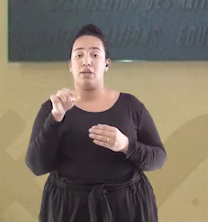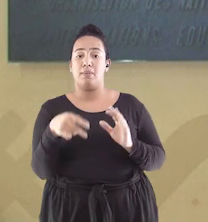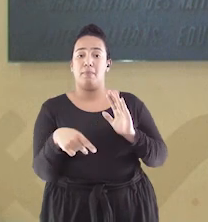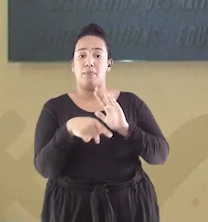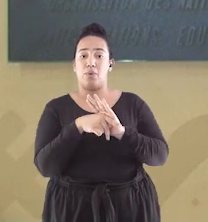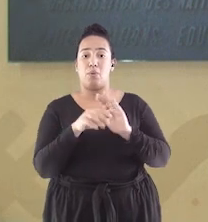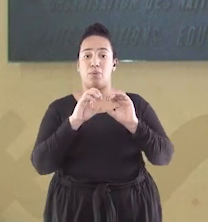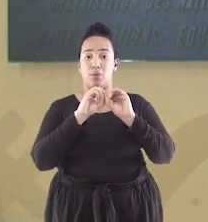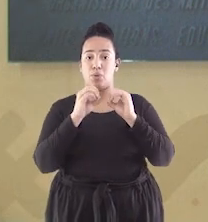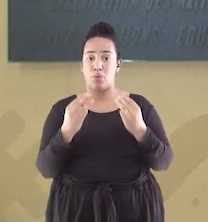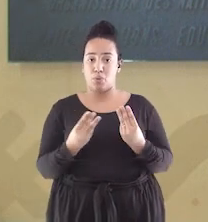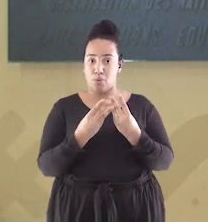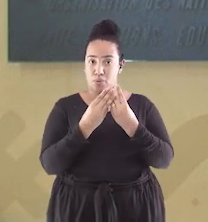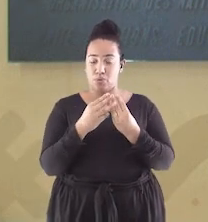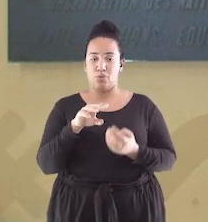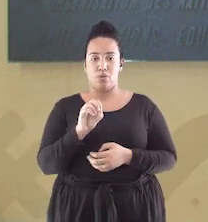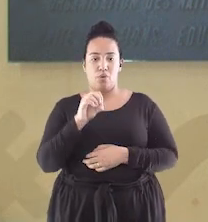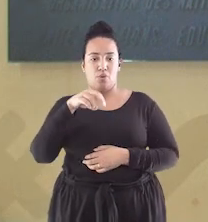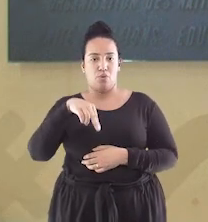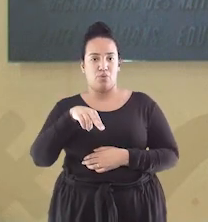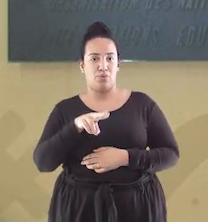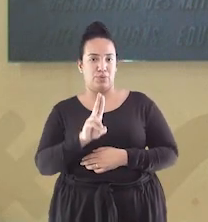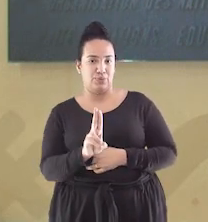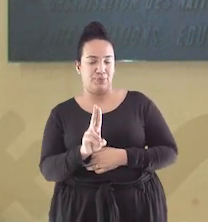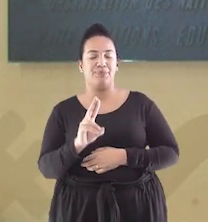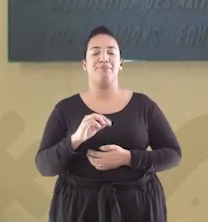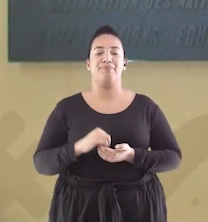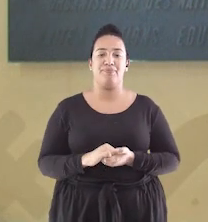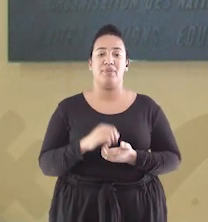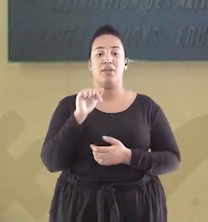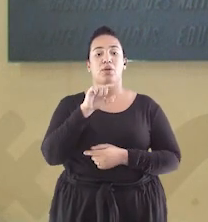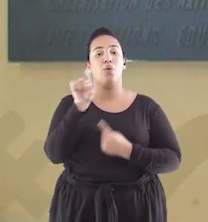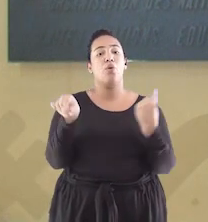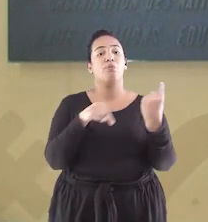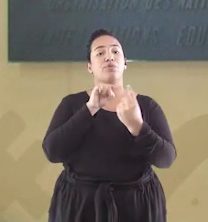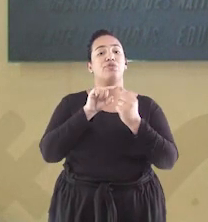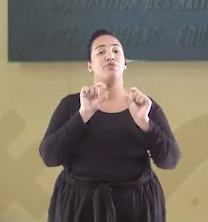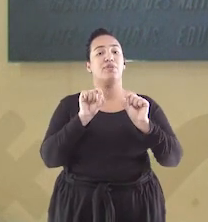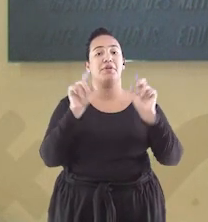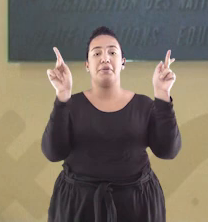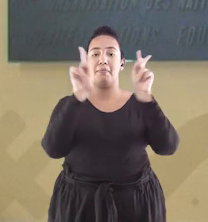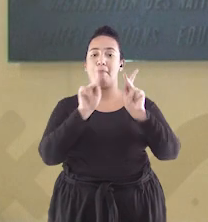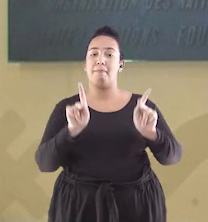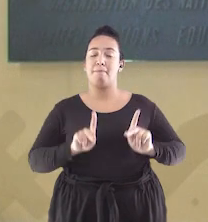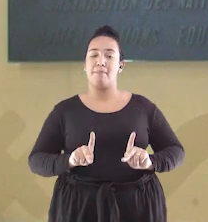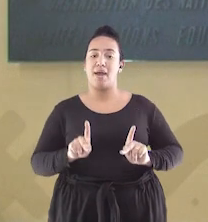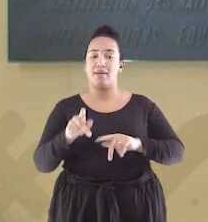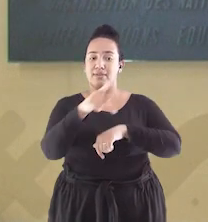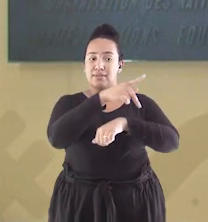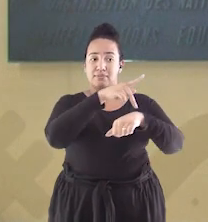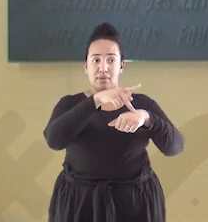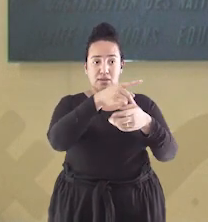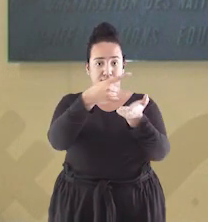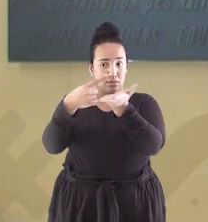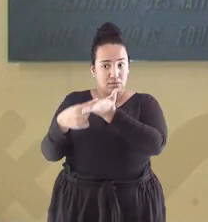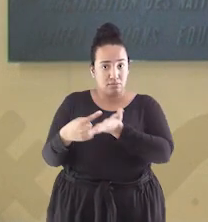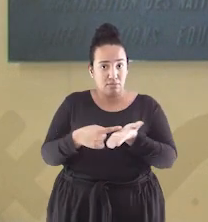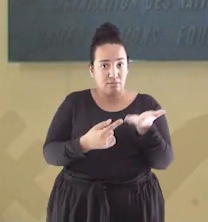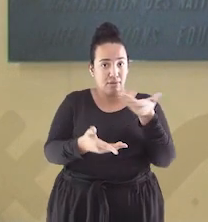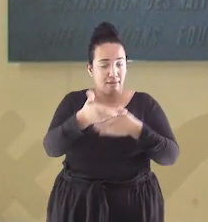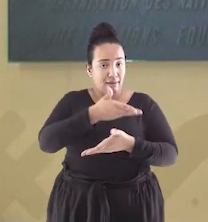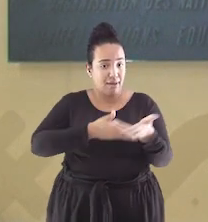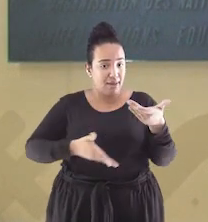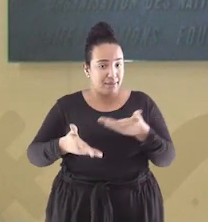ONU, Organização das Nações Unidas, que tem o objetivo de garantir a paz por meio da cooperação intelectual entre as